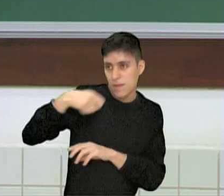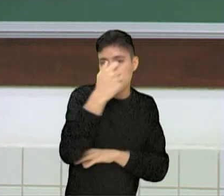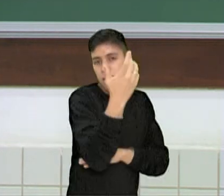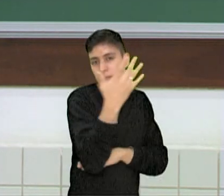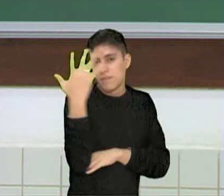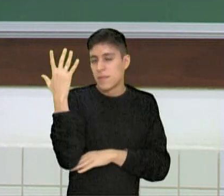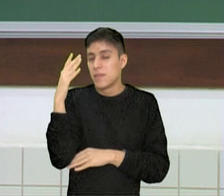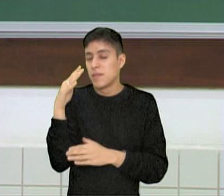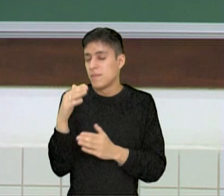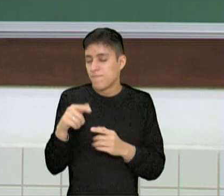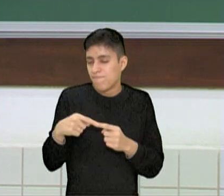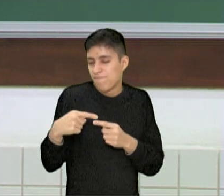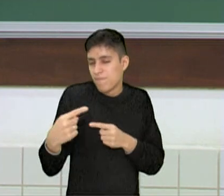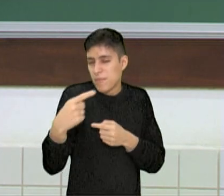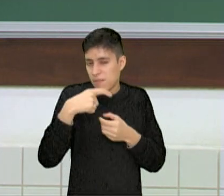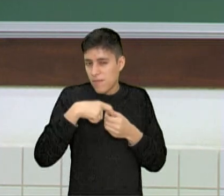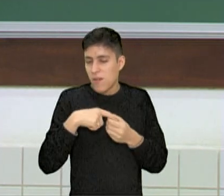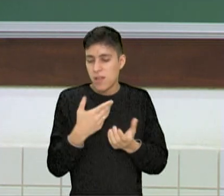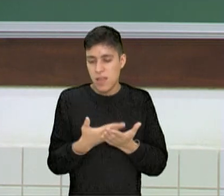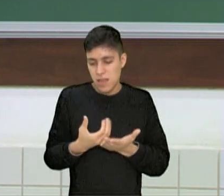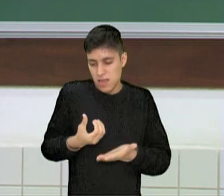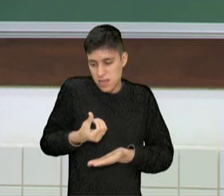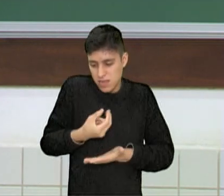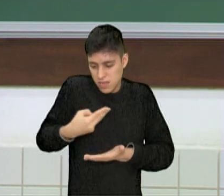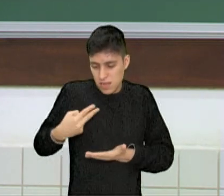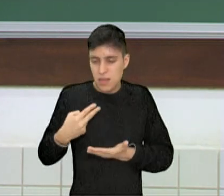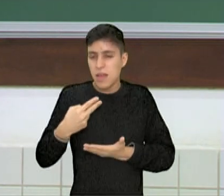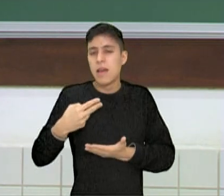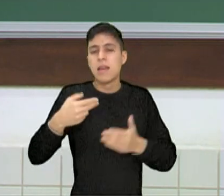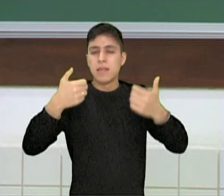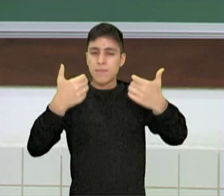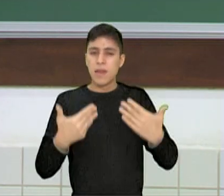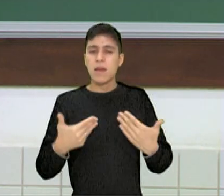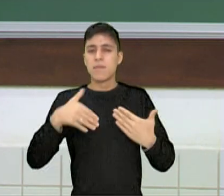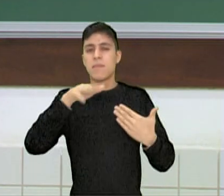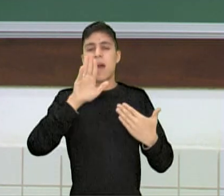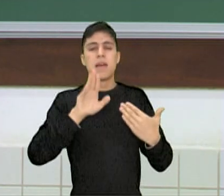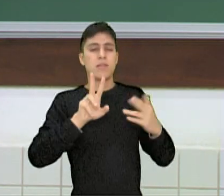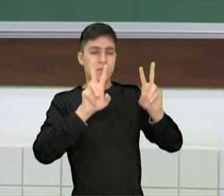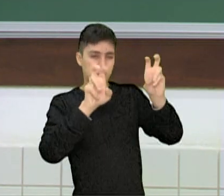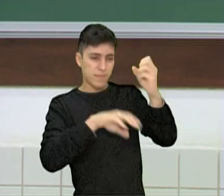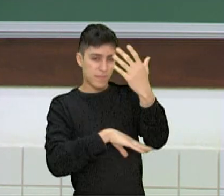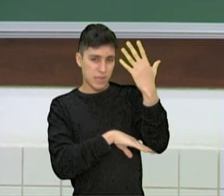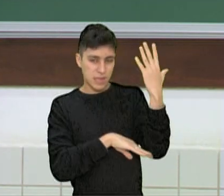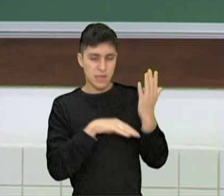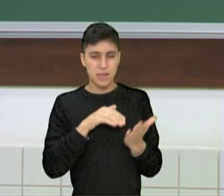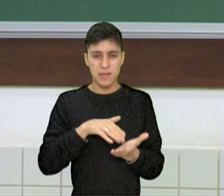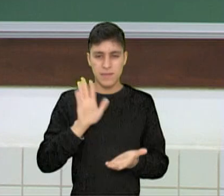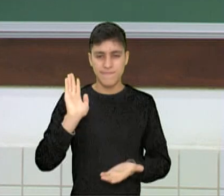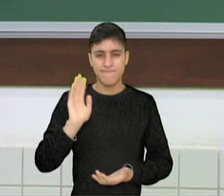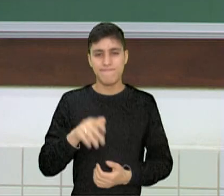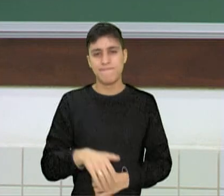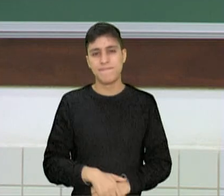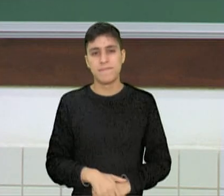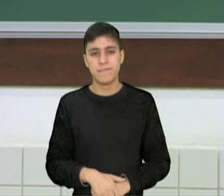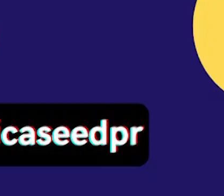ambiente e logo voltamos com a aula 62 falando ainda mais sobre o meio ambiente. Hasta luego!